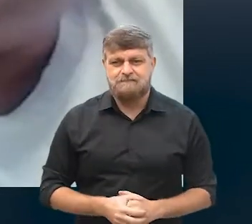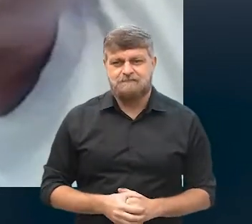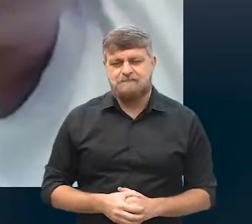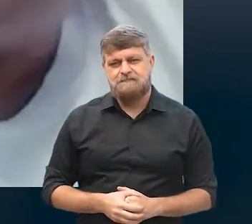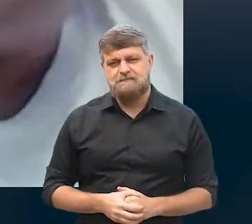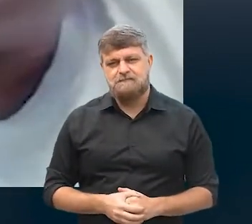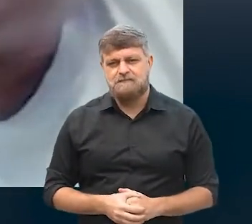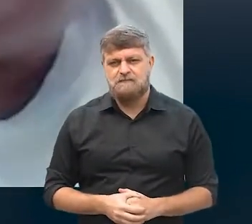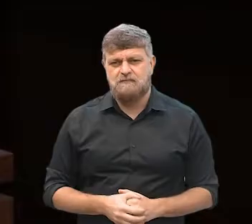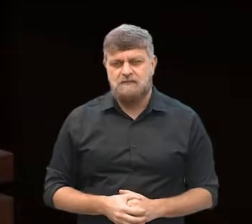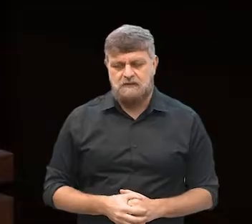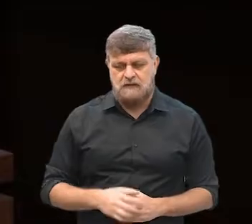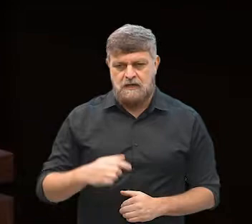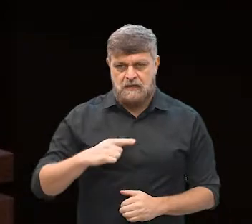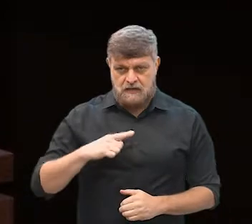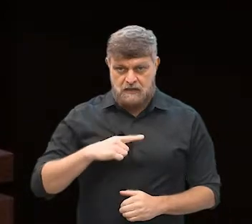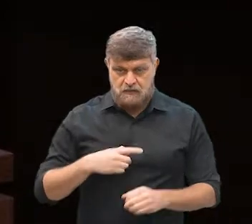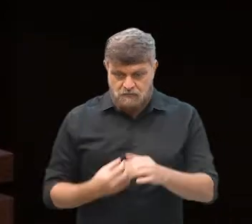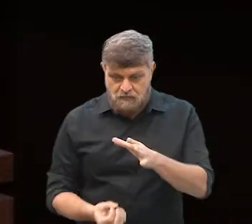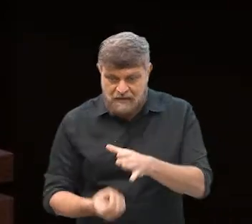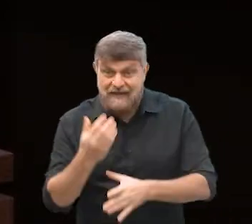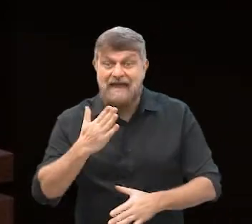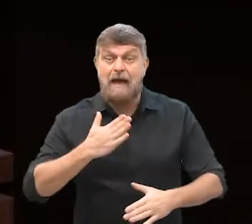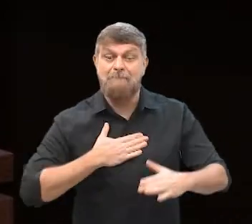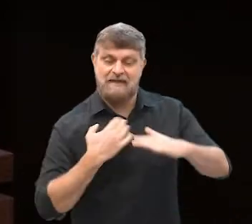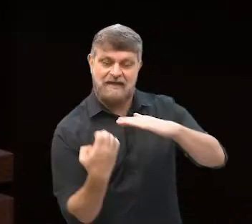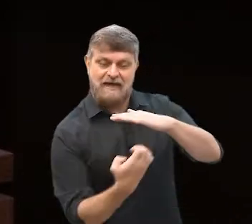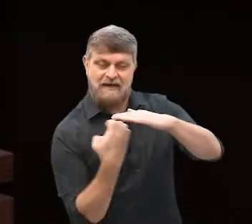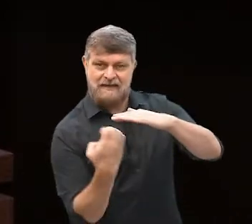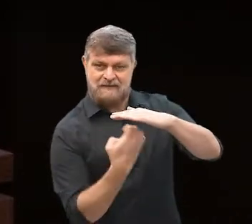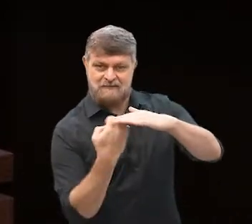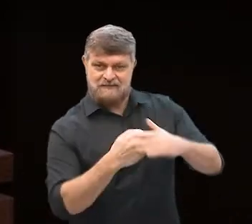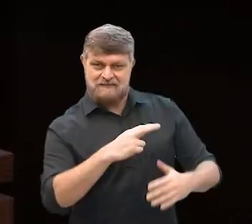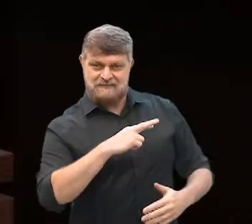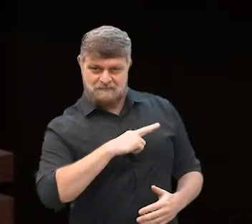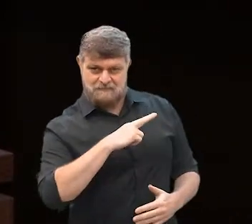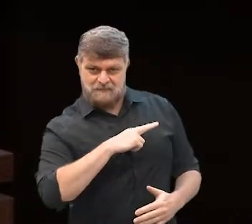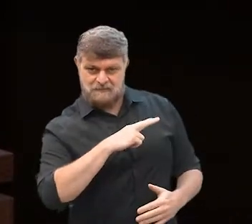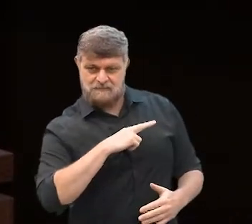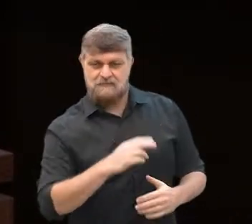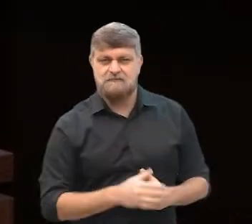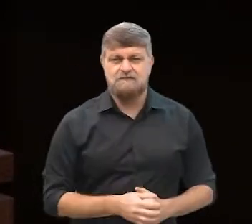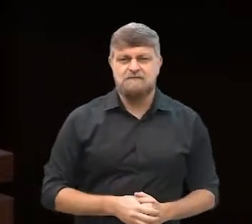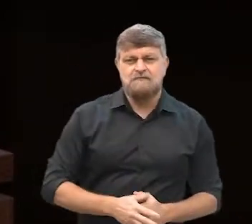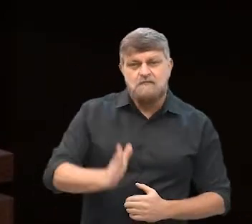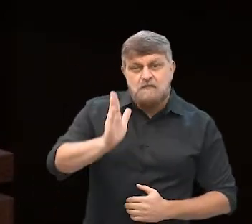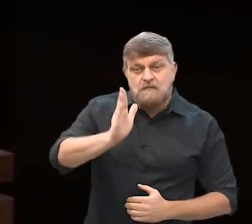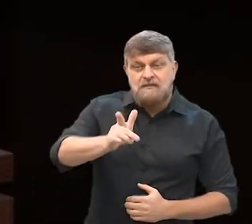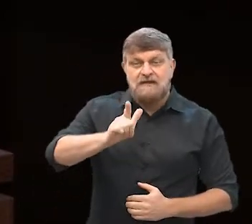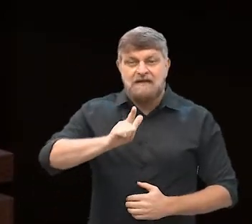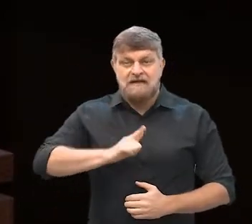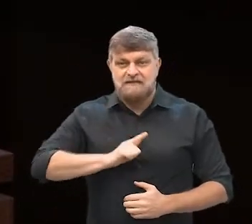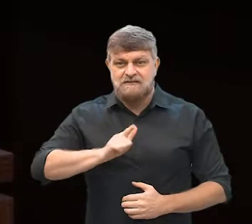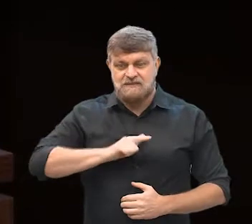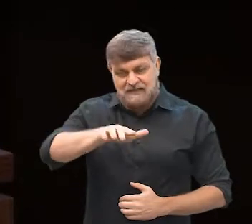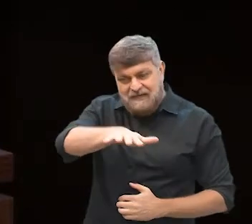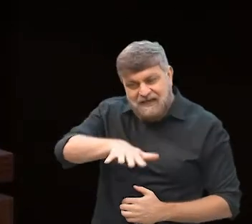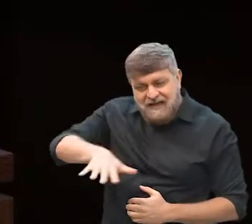Eu tinha minha própria empresa, e eu já tinha um